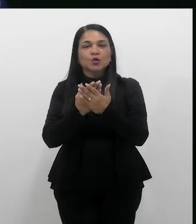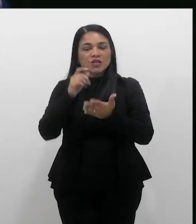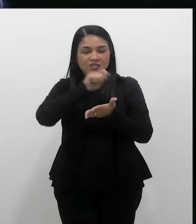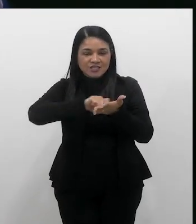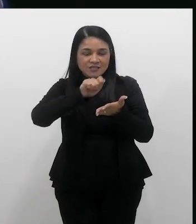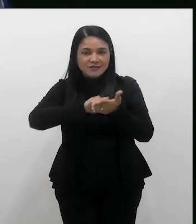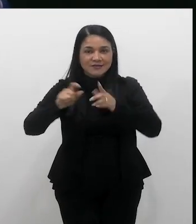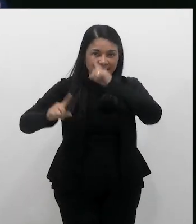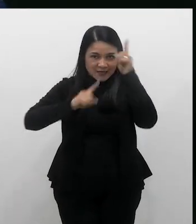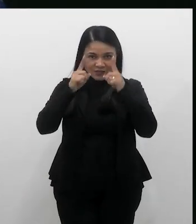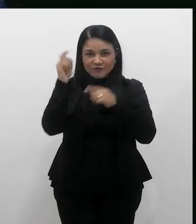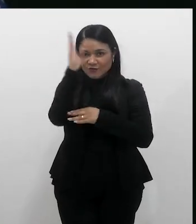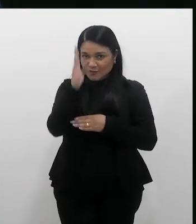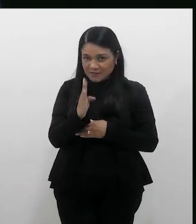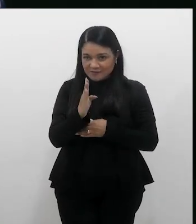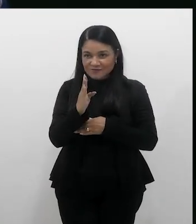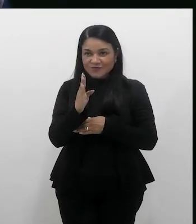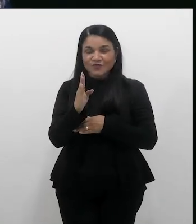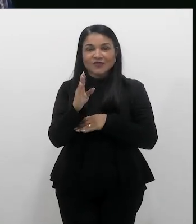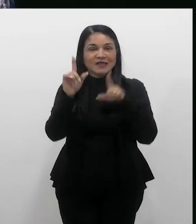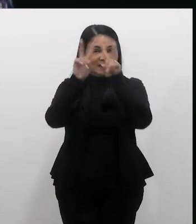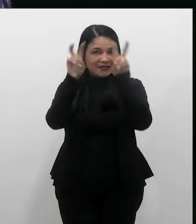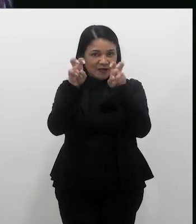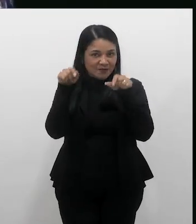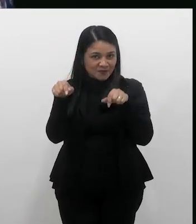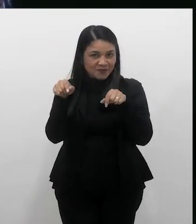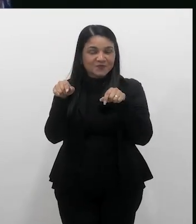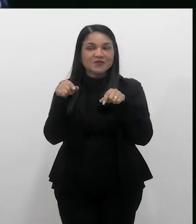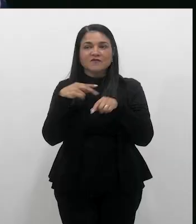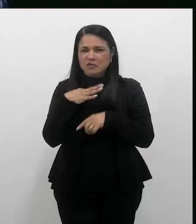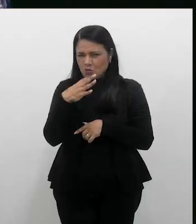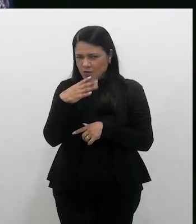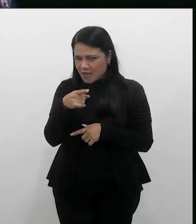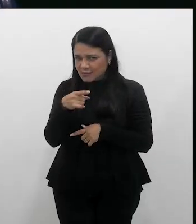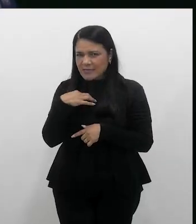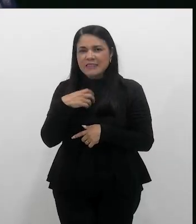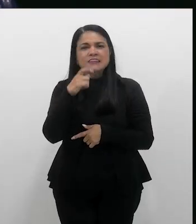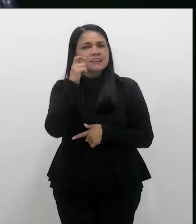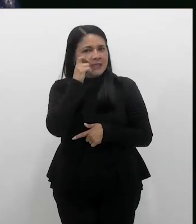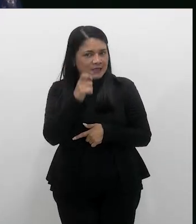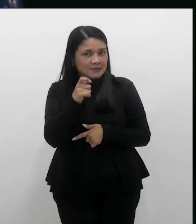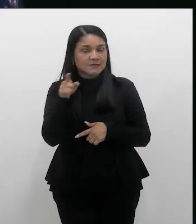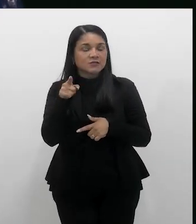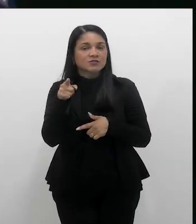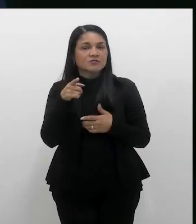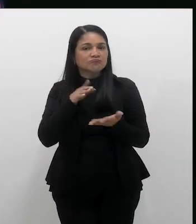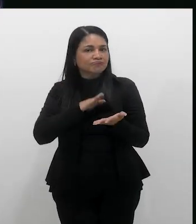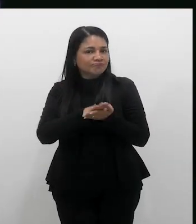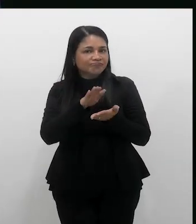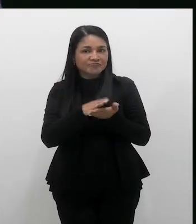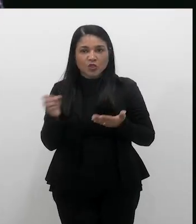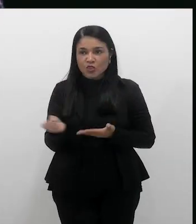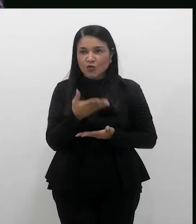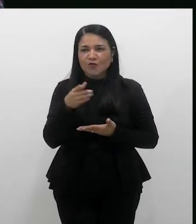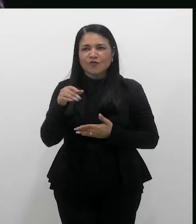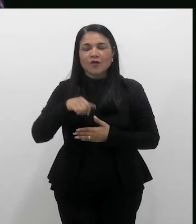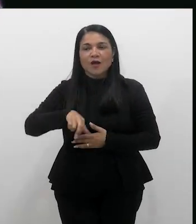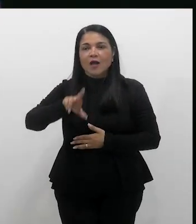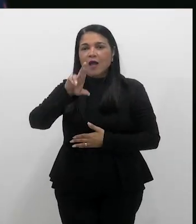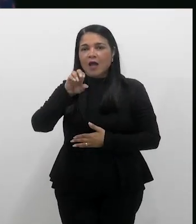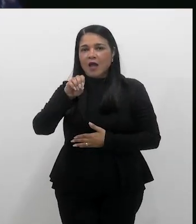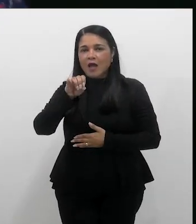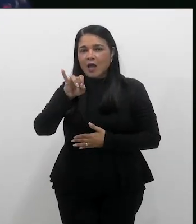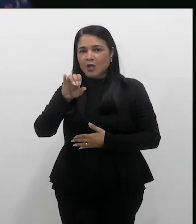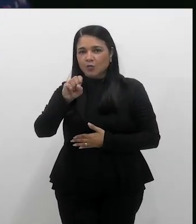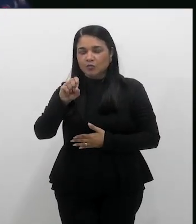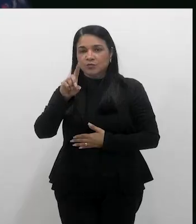em Escrita Criativa no Brasil. Olha, é muito interessante. Não sei se vocês já conhecem, acabou de ser lançado. Eu acho que é Raio de